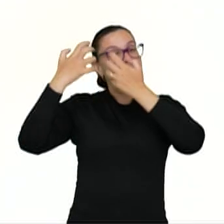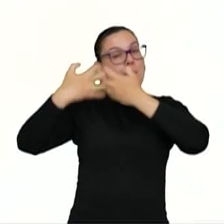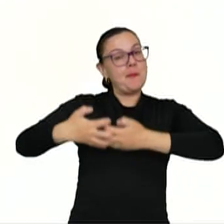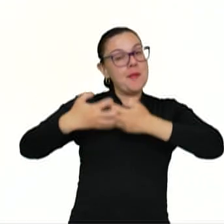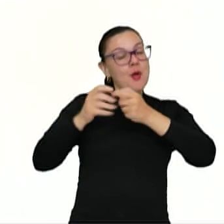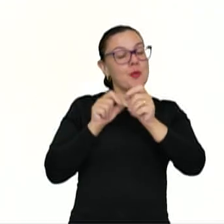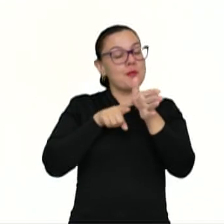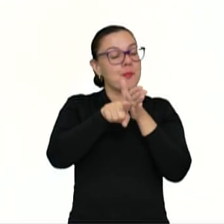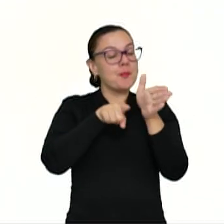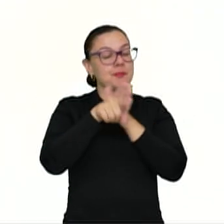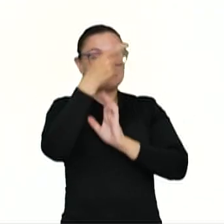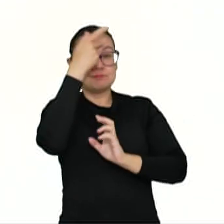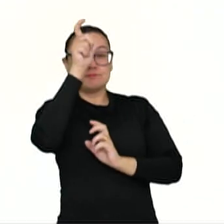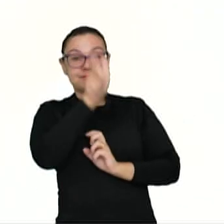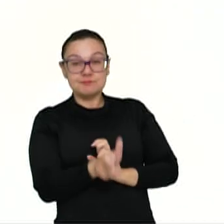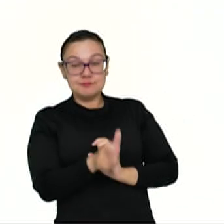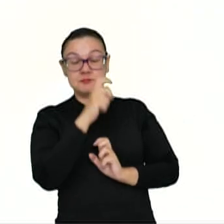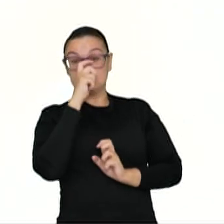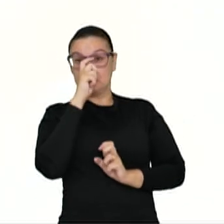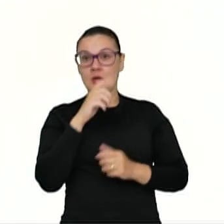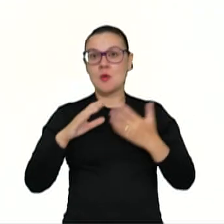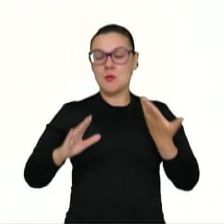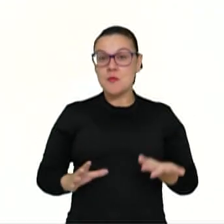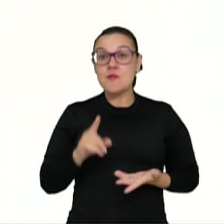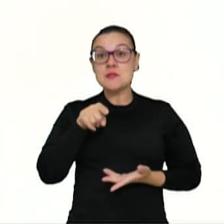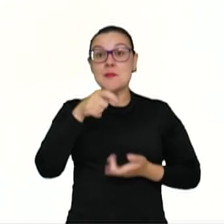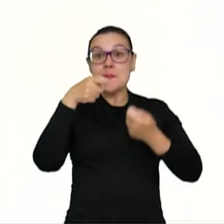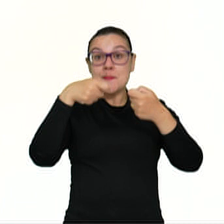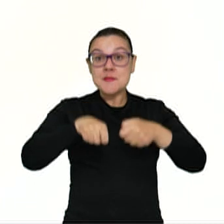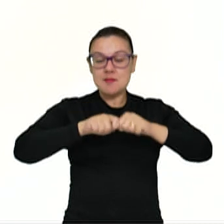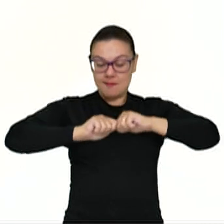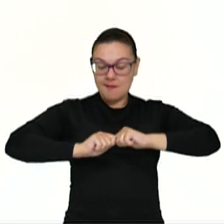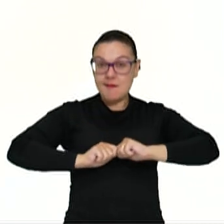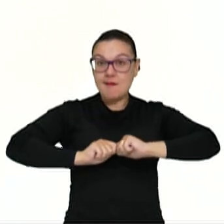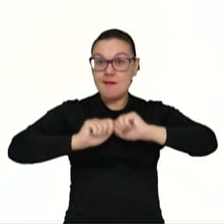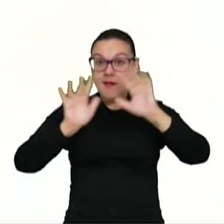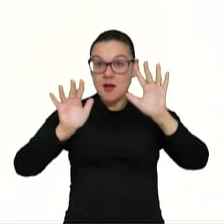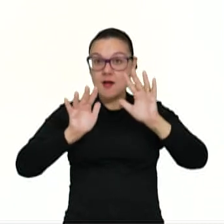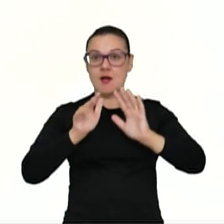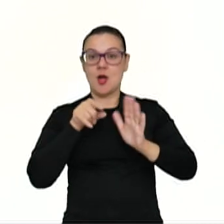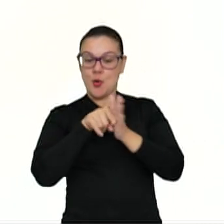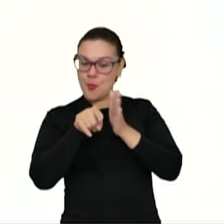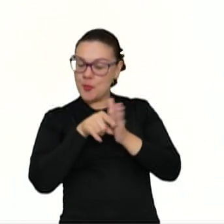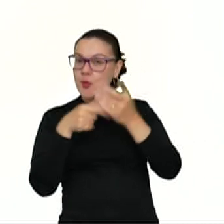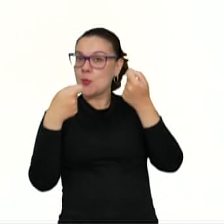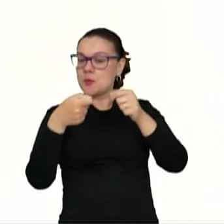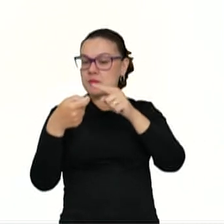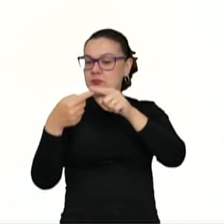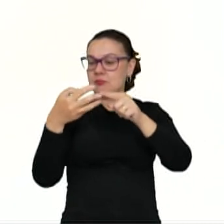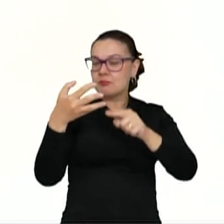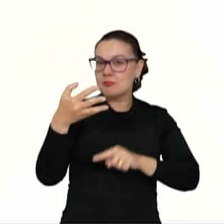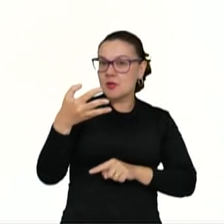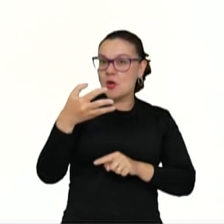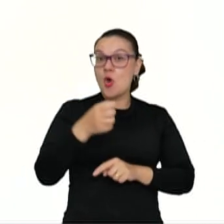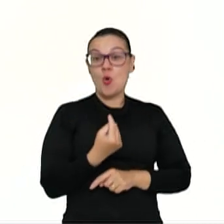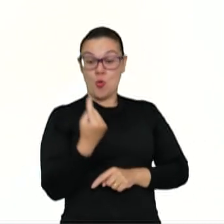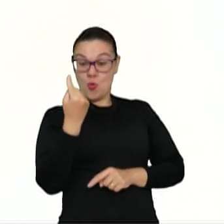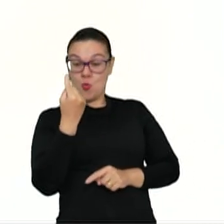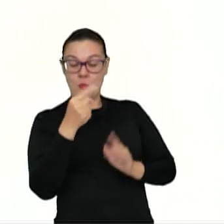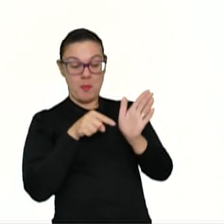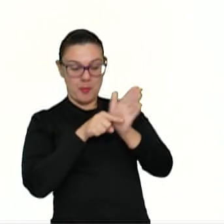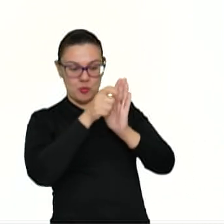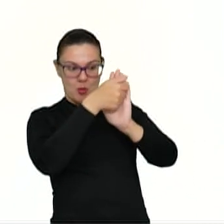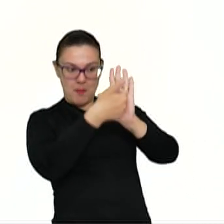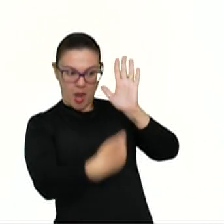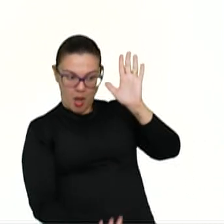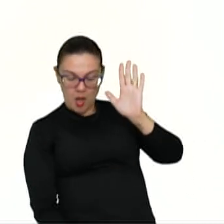vai perguntar para a pessoa. Então, isso você já tem que ter muito claro, quantas perguntas vão ser feitas, se vai ser uma pergunta só.